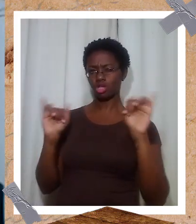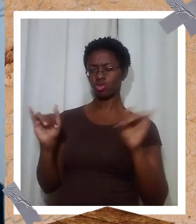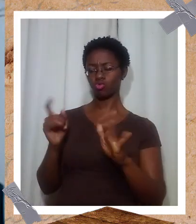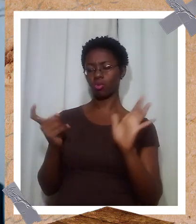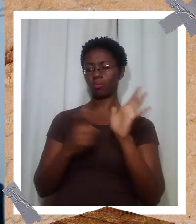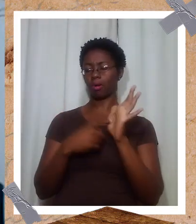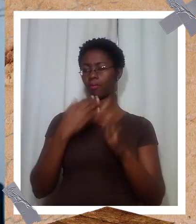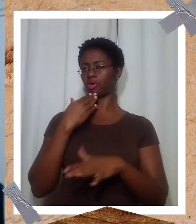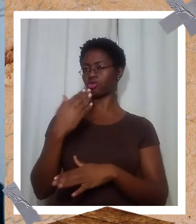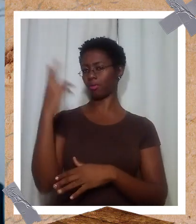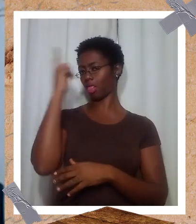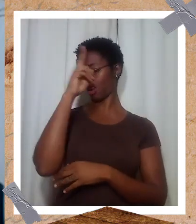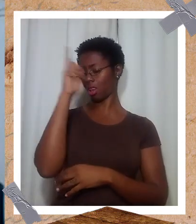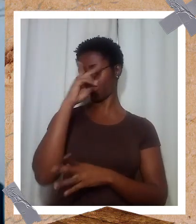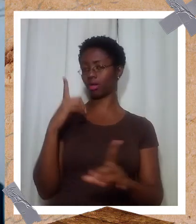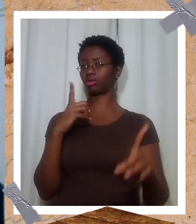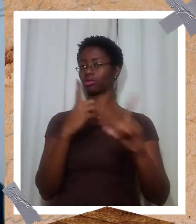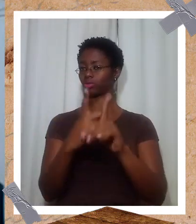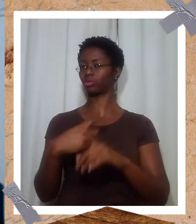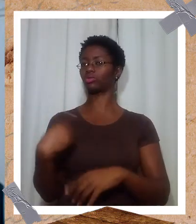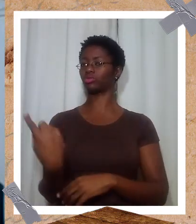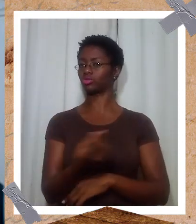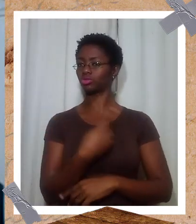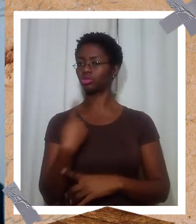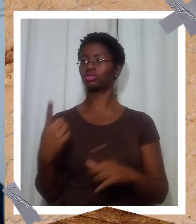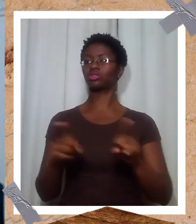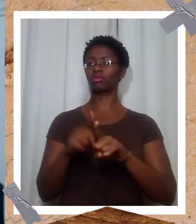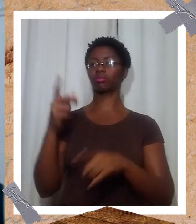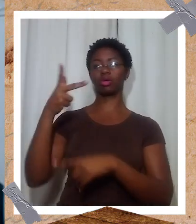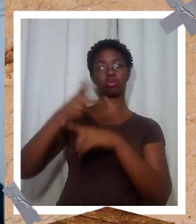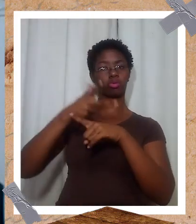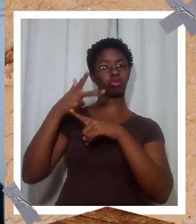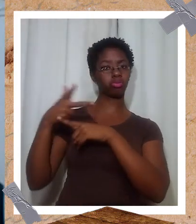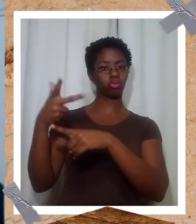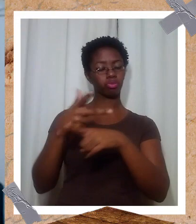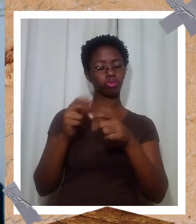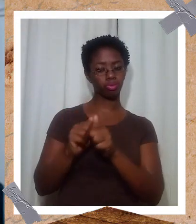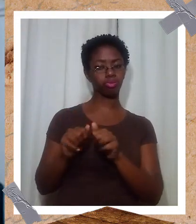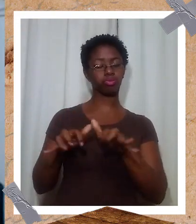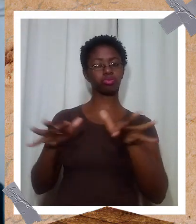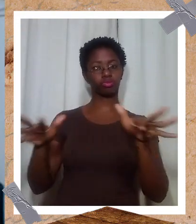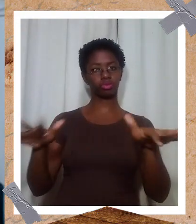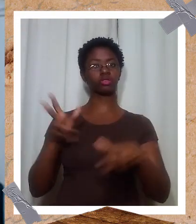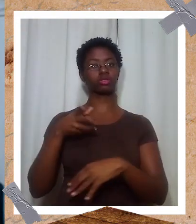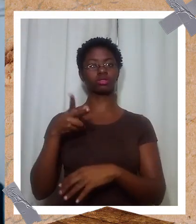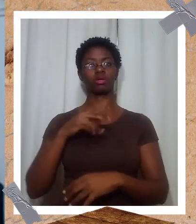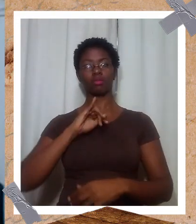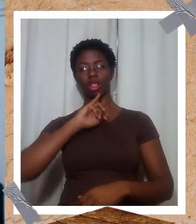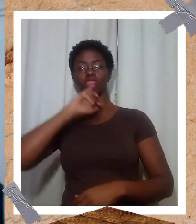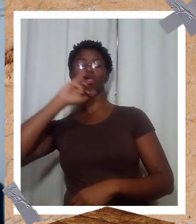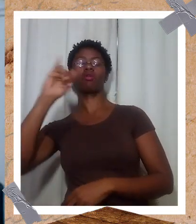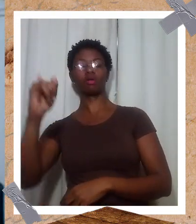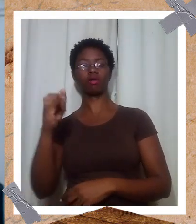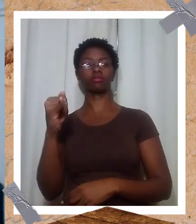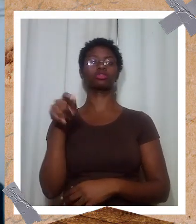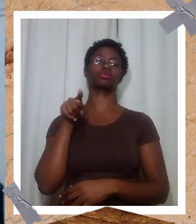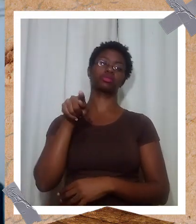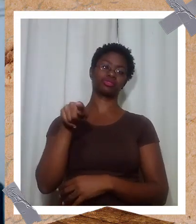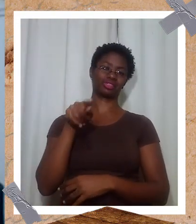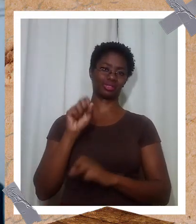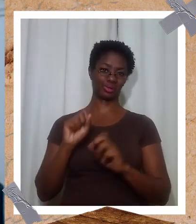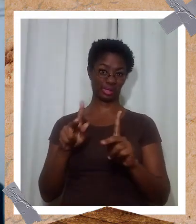serão lembrados dos nossos encontros, os nossos vídeos, quando forem compartilhados, sempre vai chegar uma notificação aí